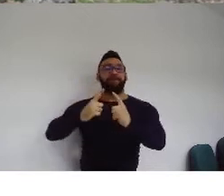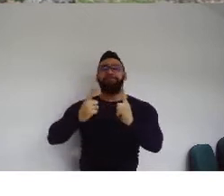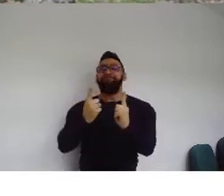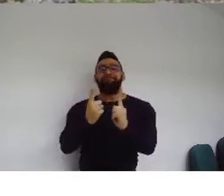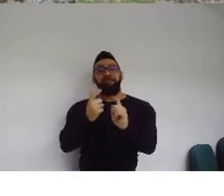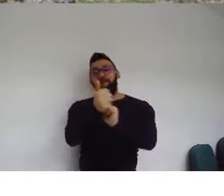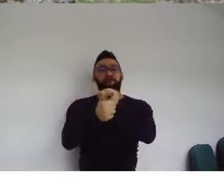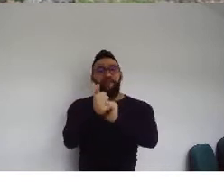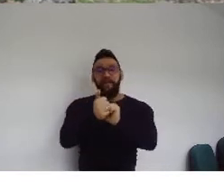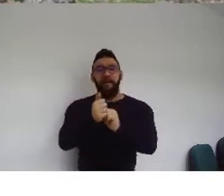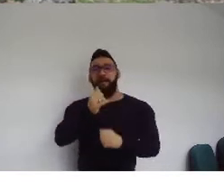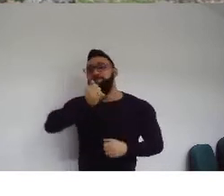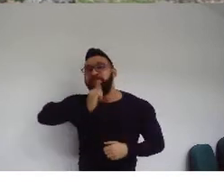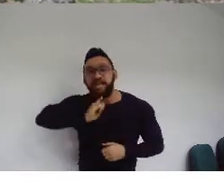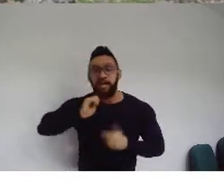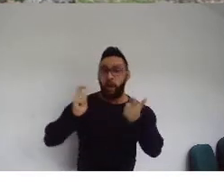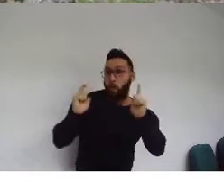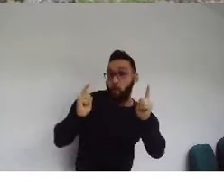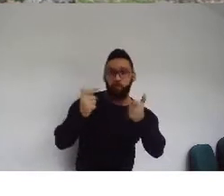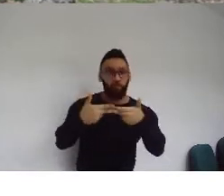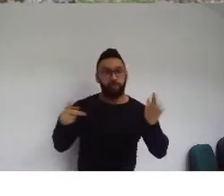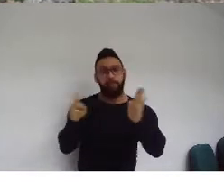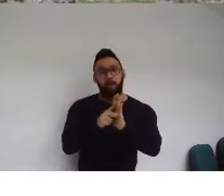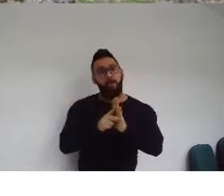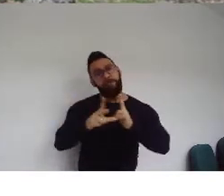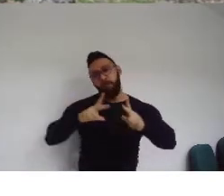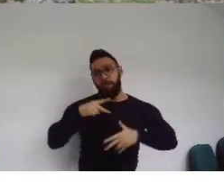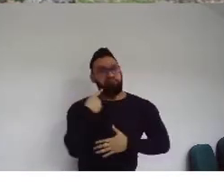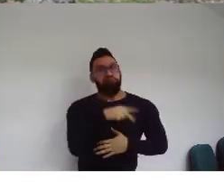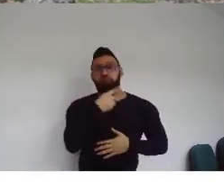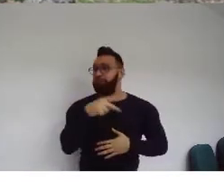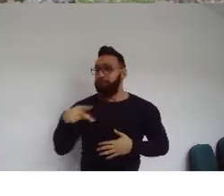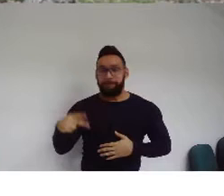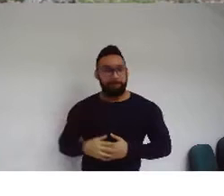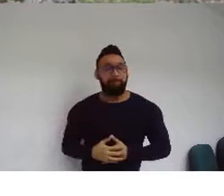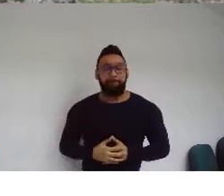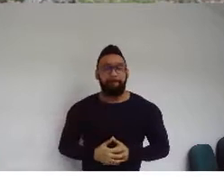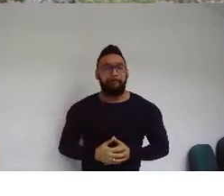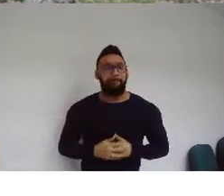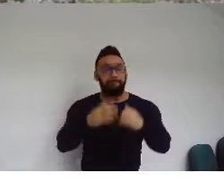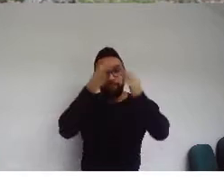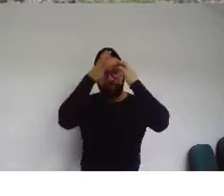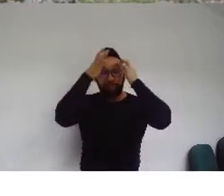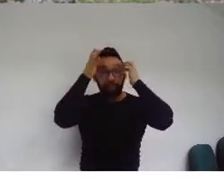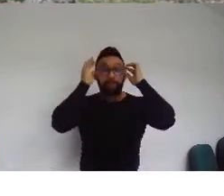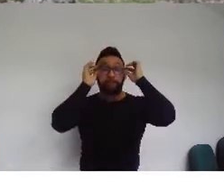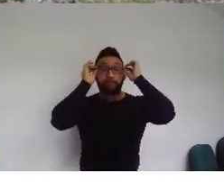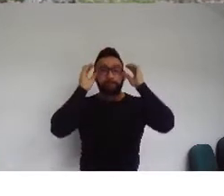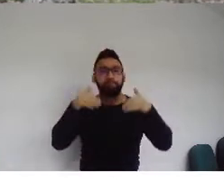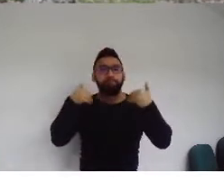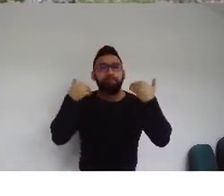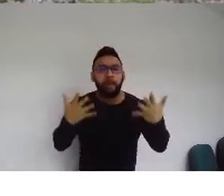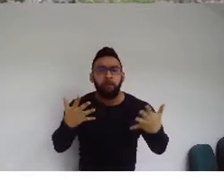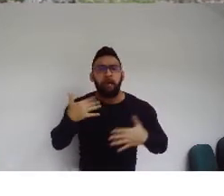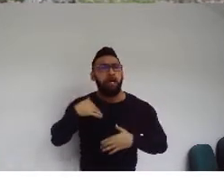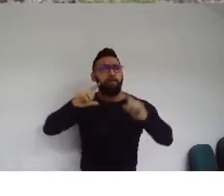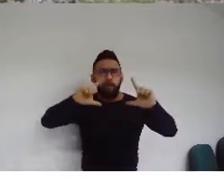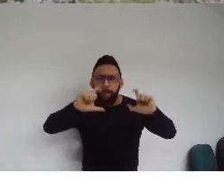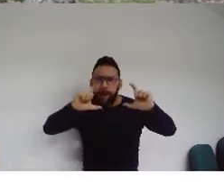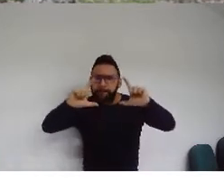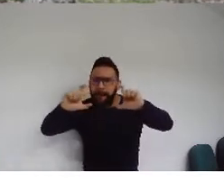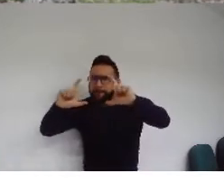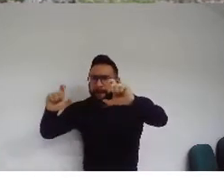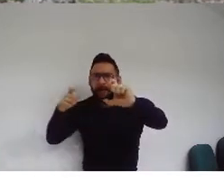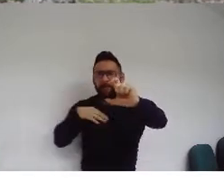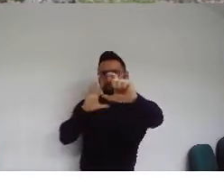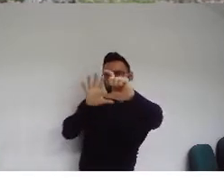do texto, a que vou dar prosseguimento, enfatizando as minhas recontextualizações que levam à projeção de